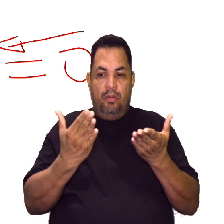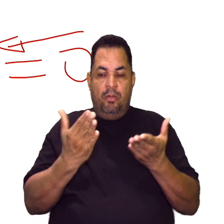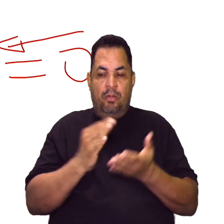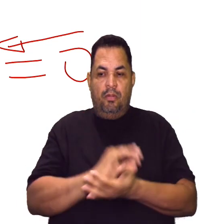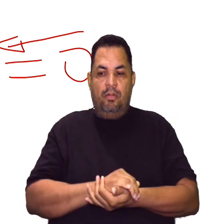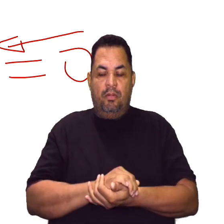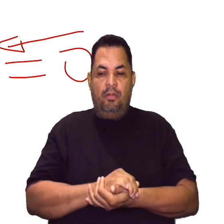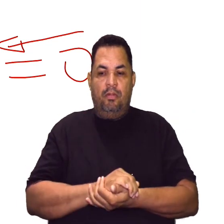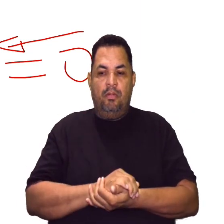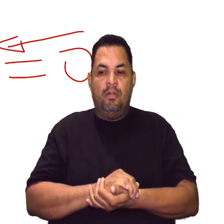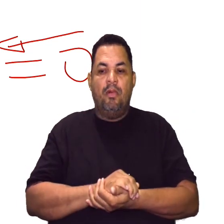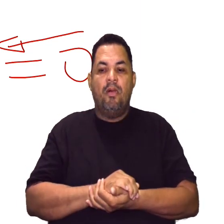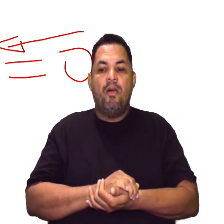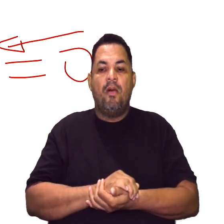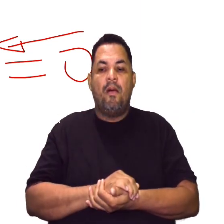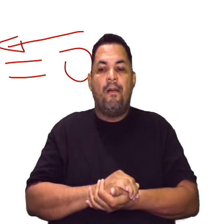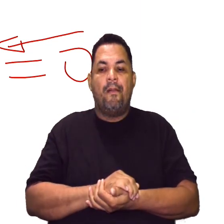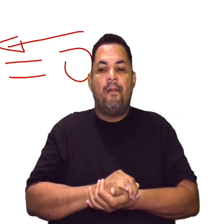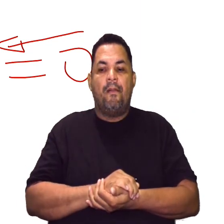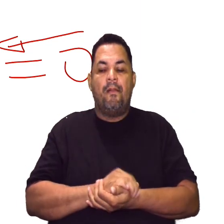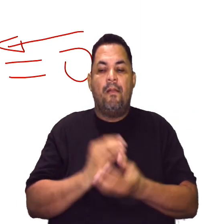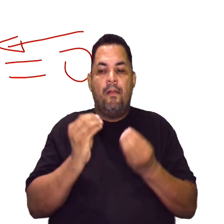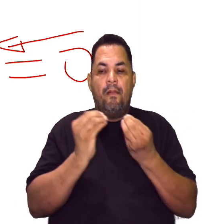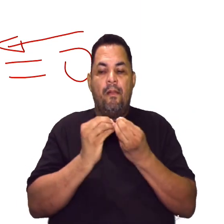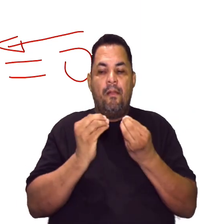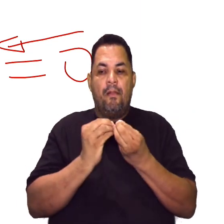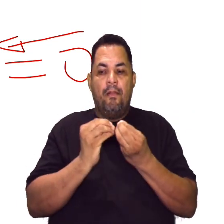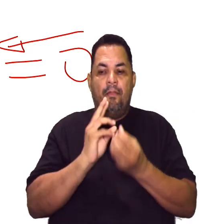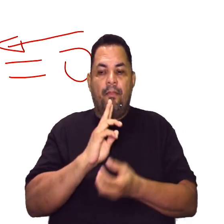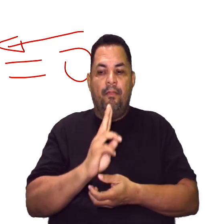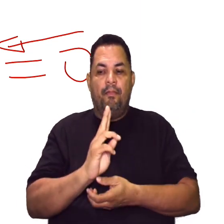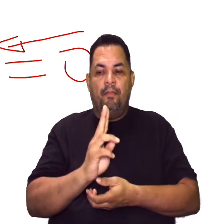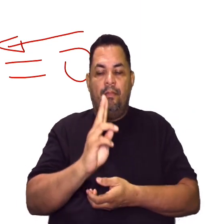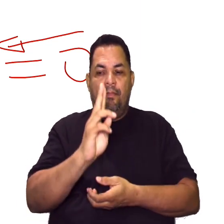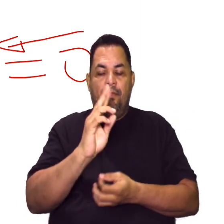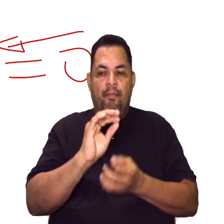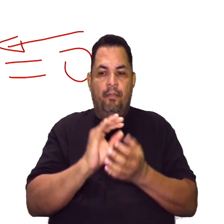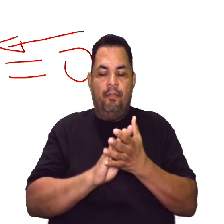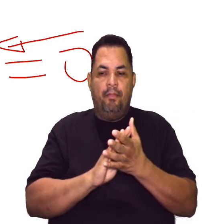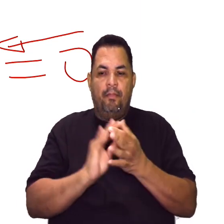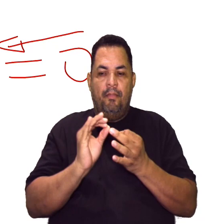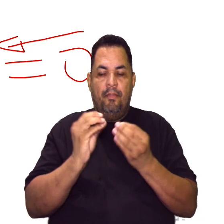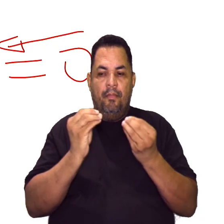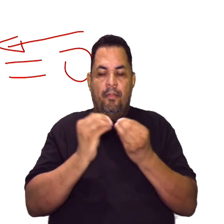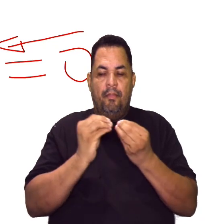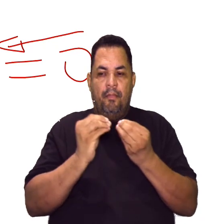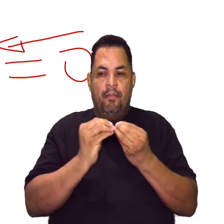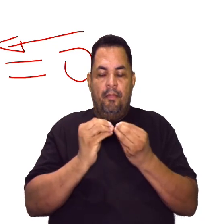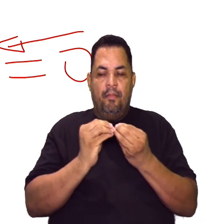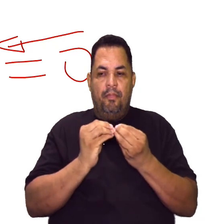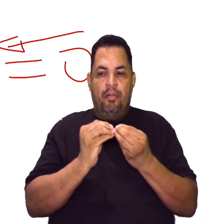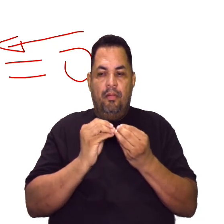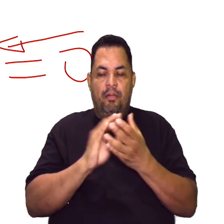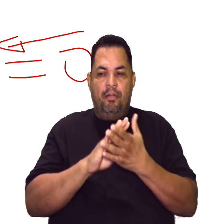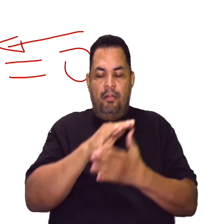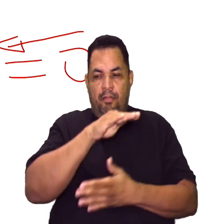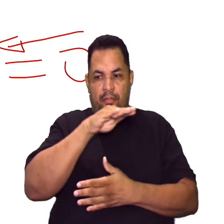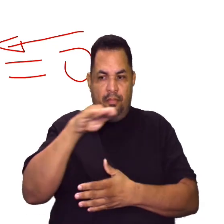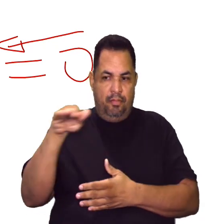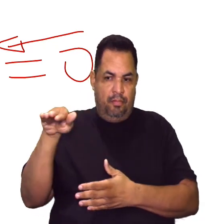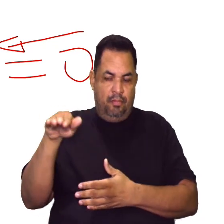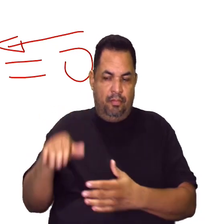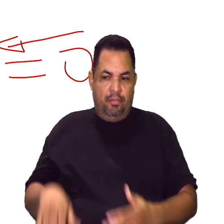dessa forma. Só que a molécula continua sendo uma molécula